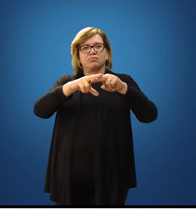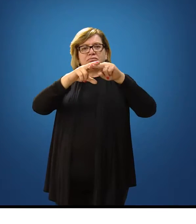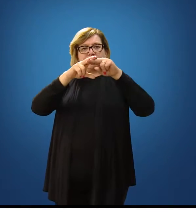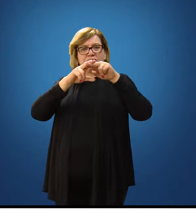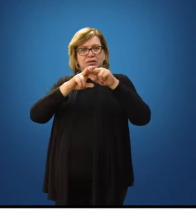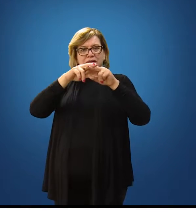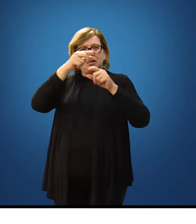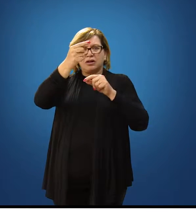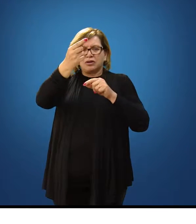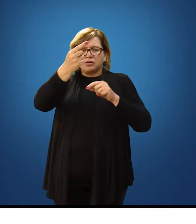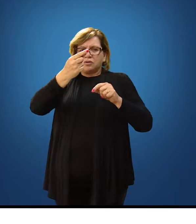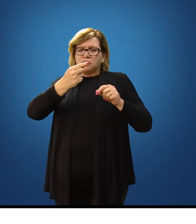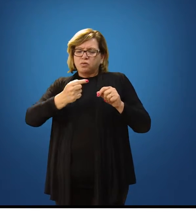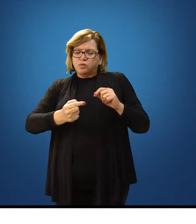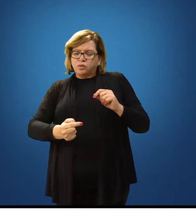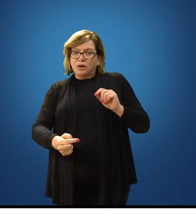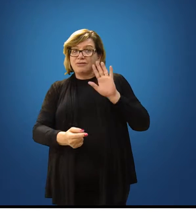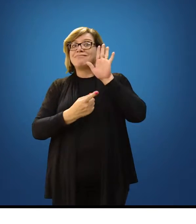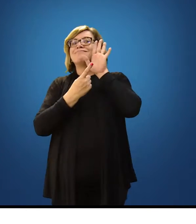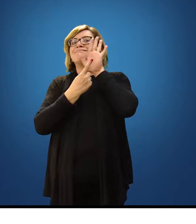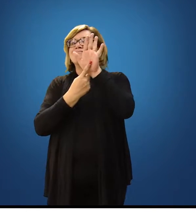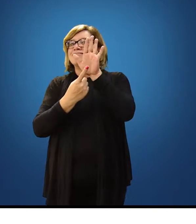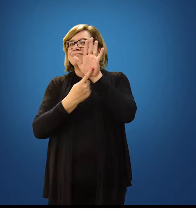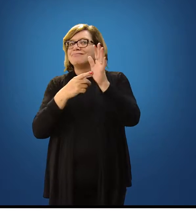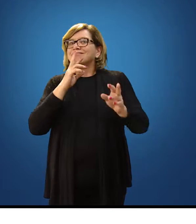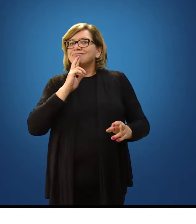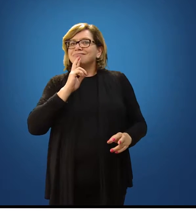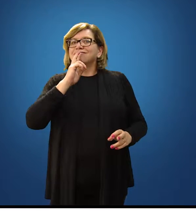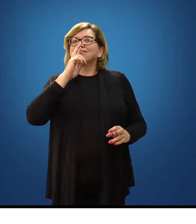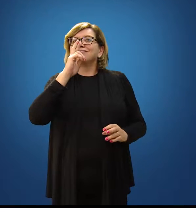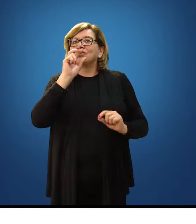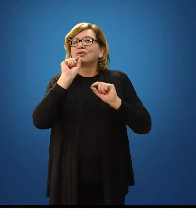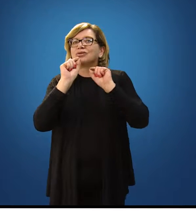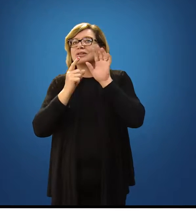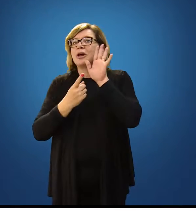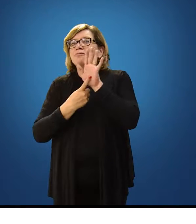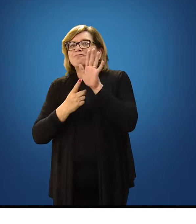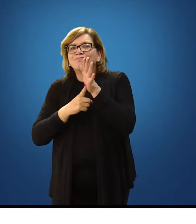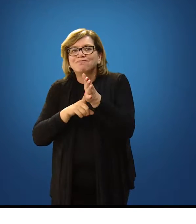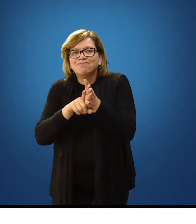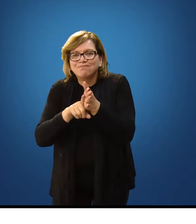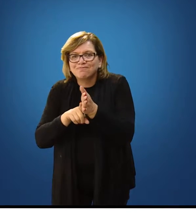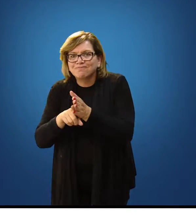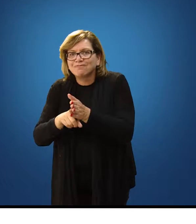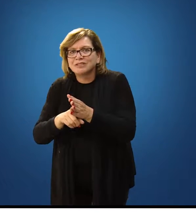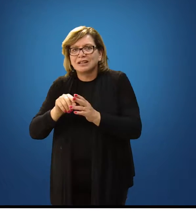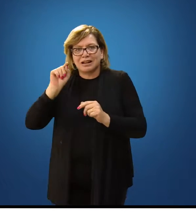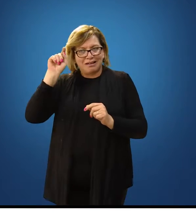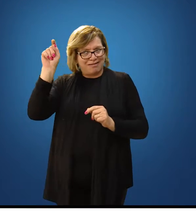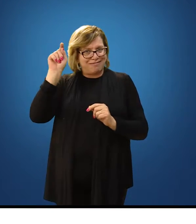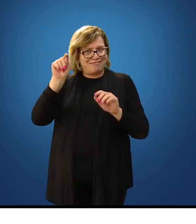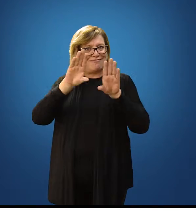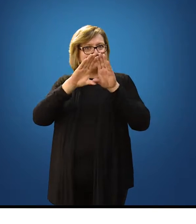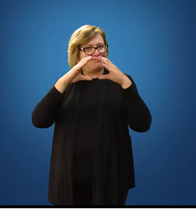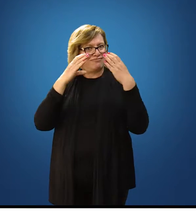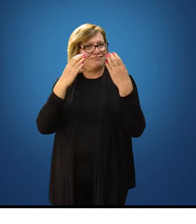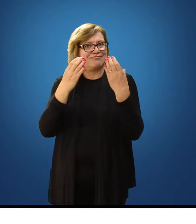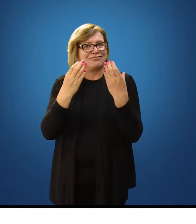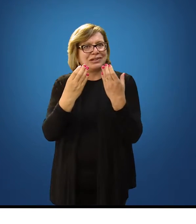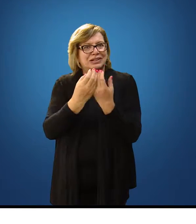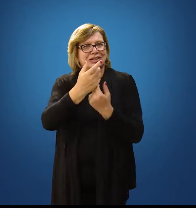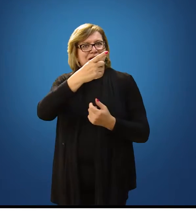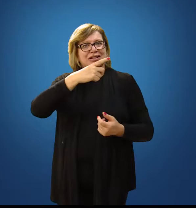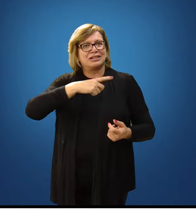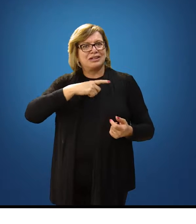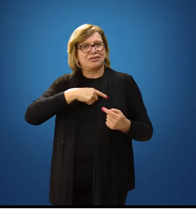lá embaixo, quando eu vou apresentar os resultados dos dados que eu coletei nas comunidades tradicionais de faxinais, eu